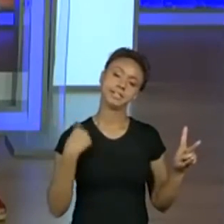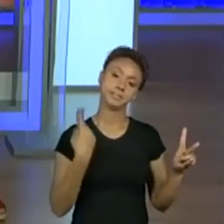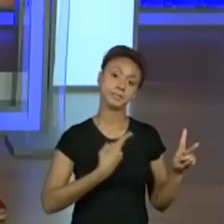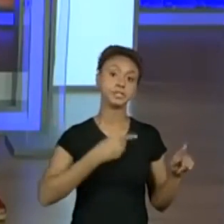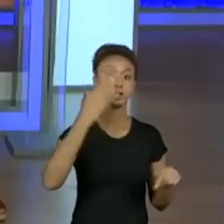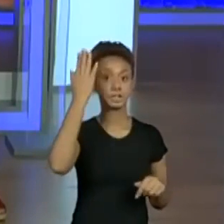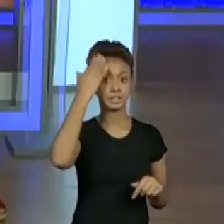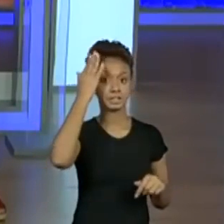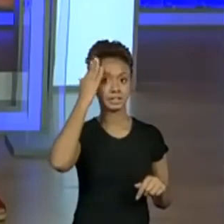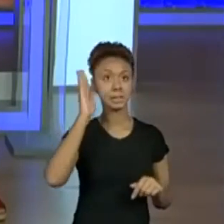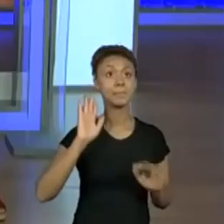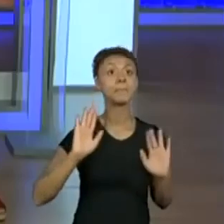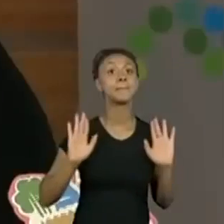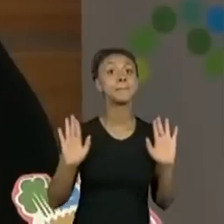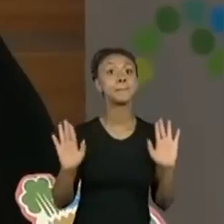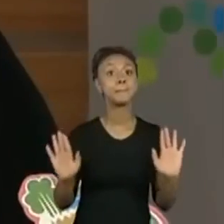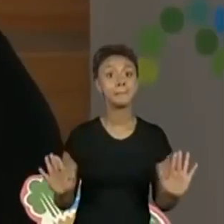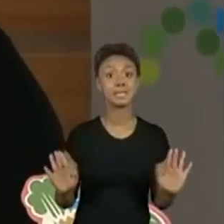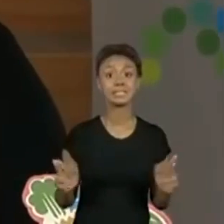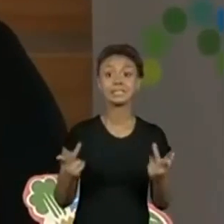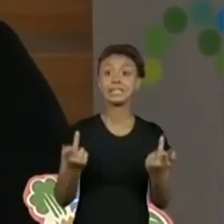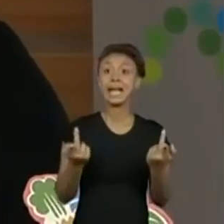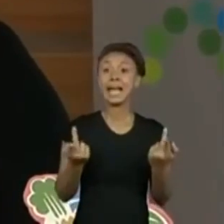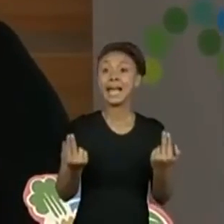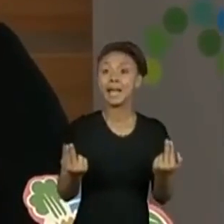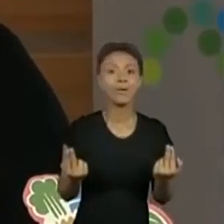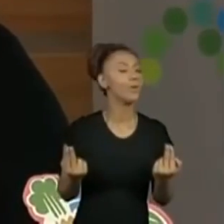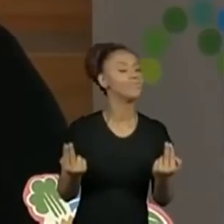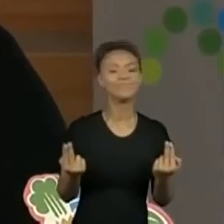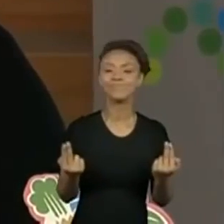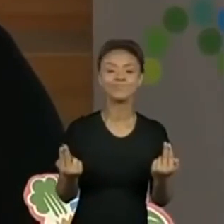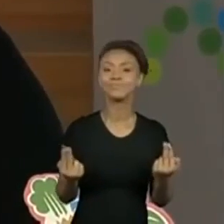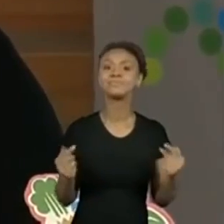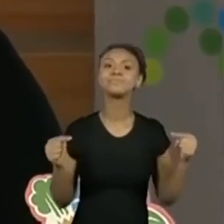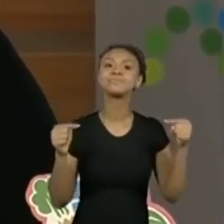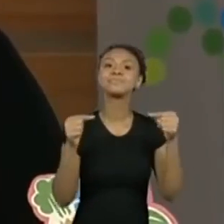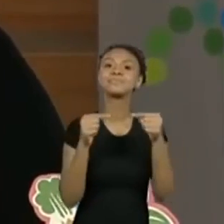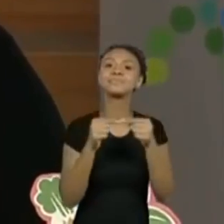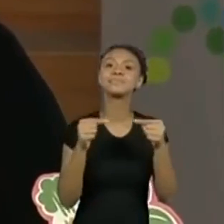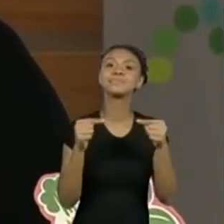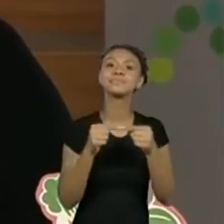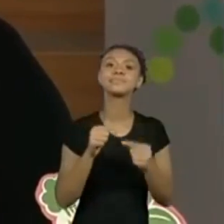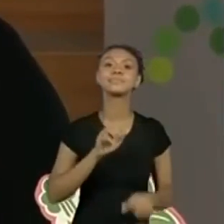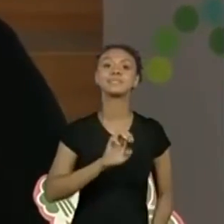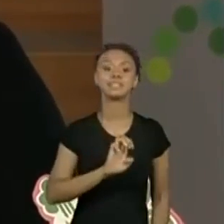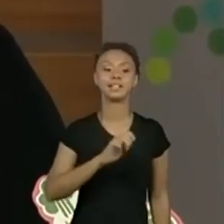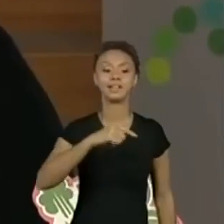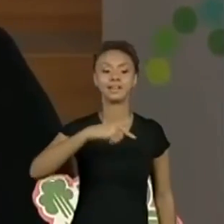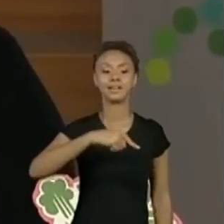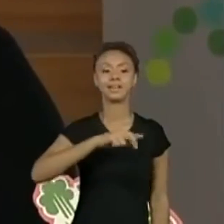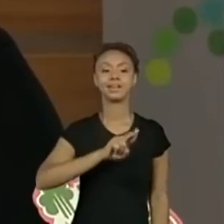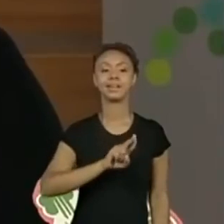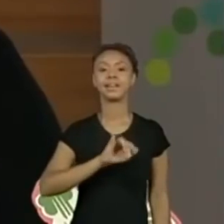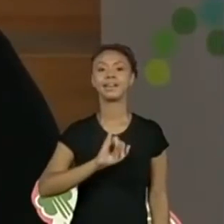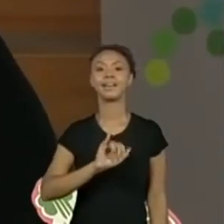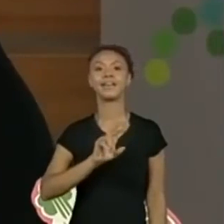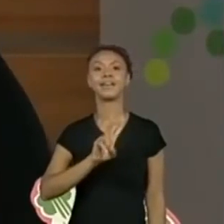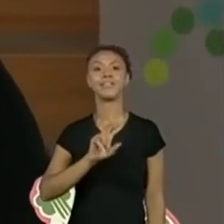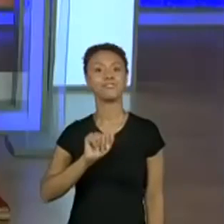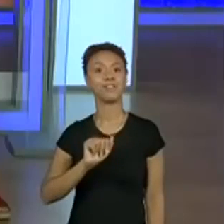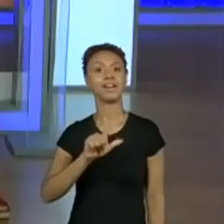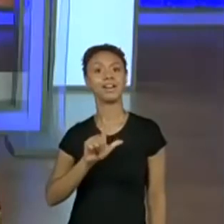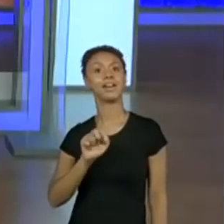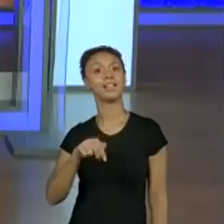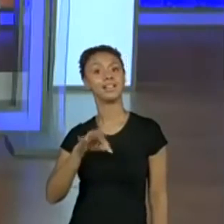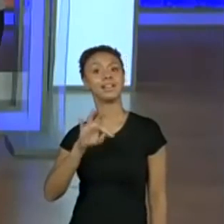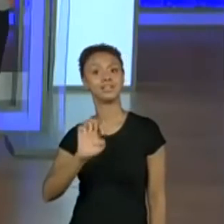isso, não usamos esse termo de que são iguais. Mas nós usamos a palavrinha equivalentes. Então, elas têm o mesmo valor. Então,